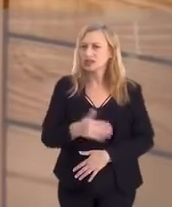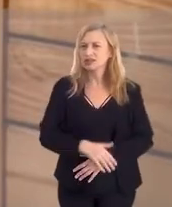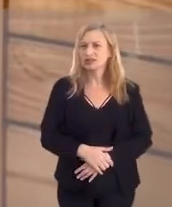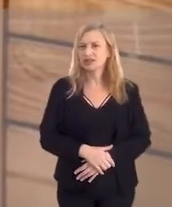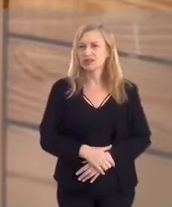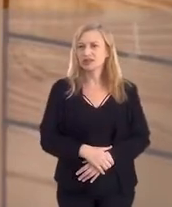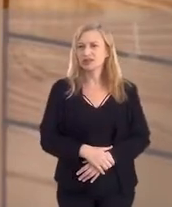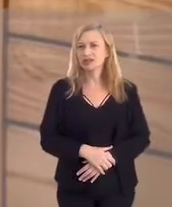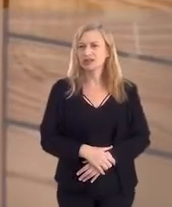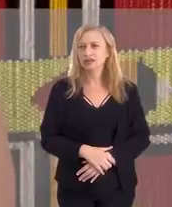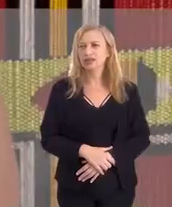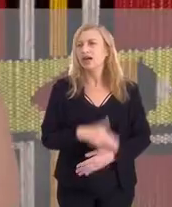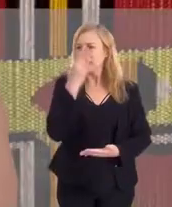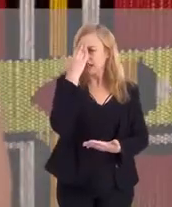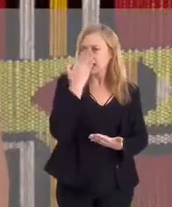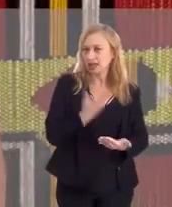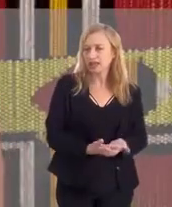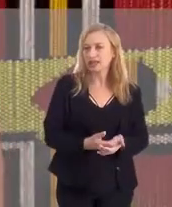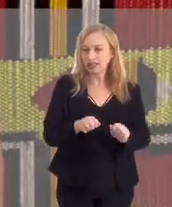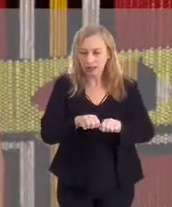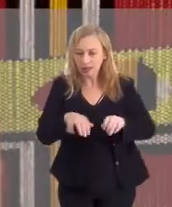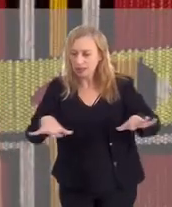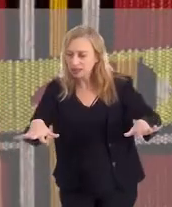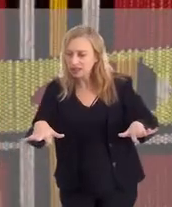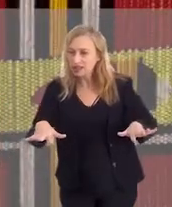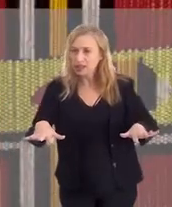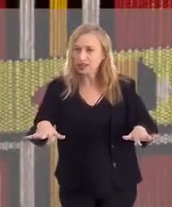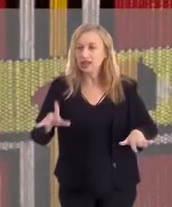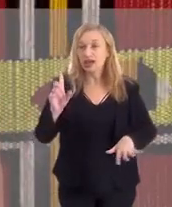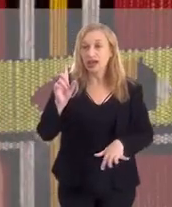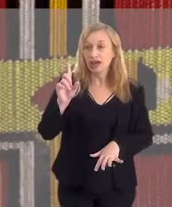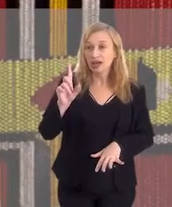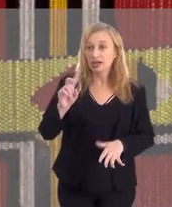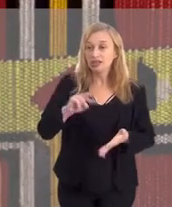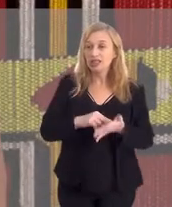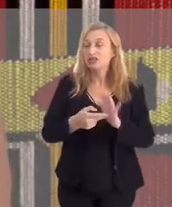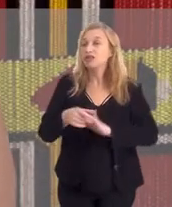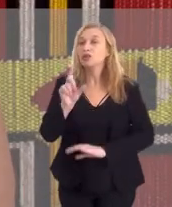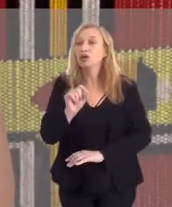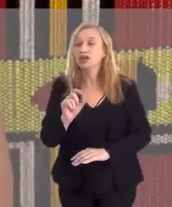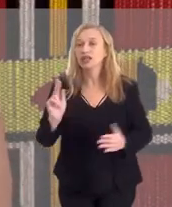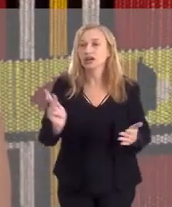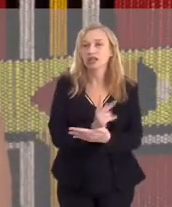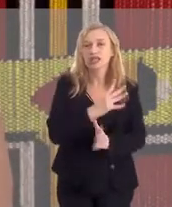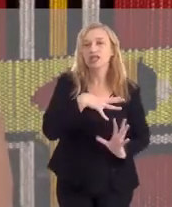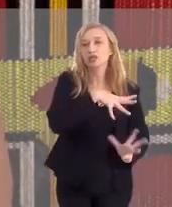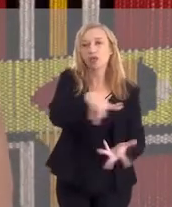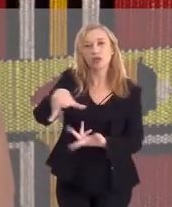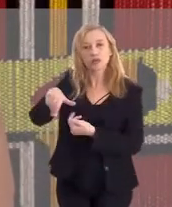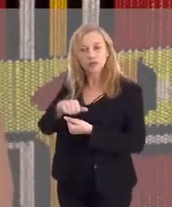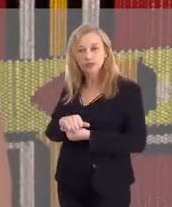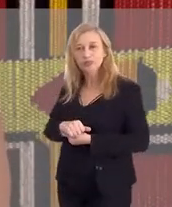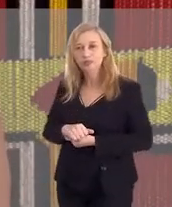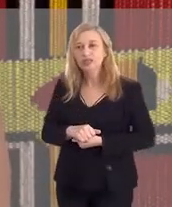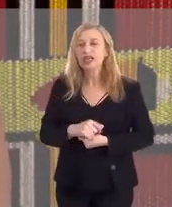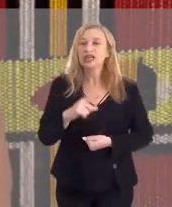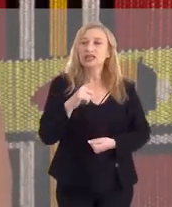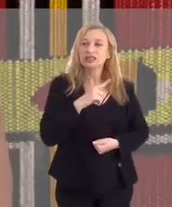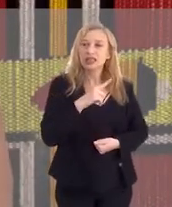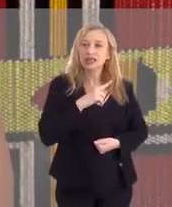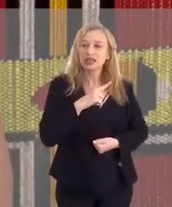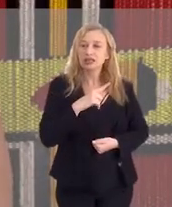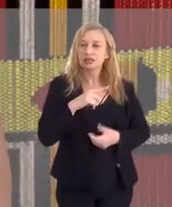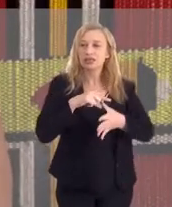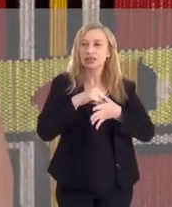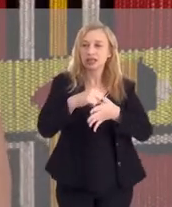vocês? A gente acredita que a pandemia, ela nada mais é do que o que vem acontecendo com o planeta. Nós